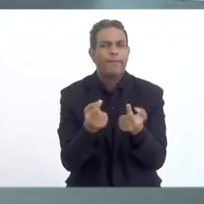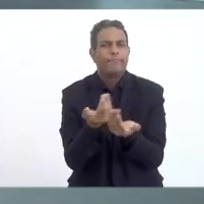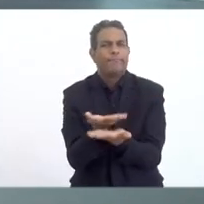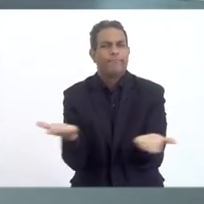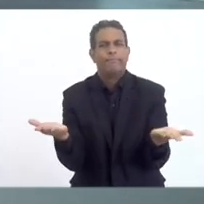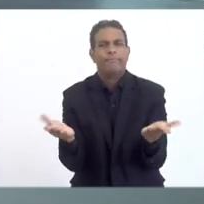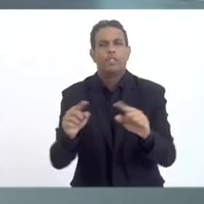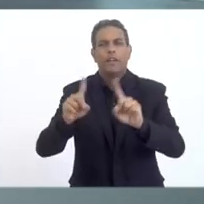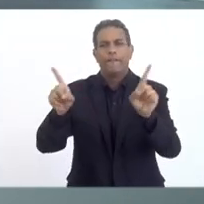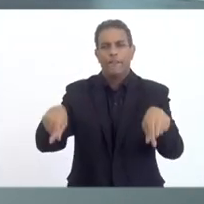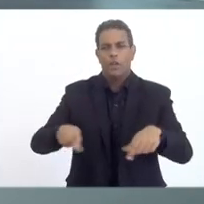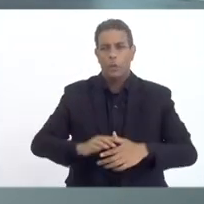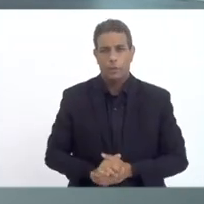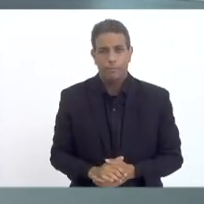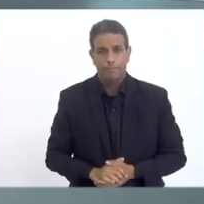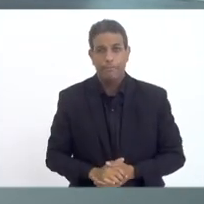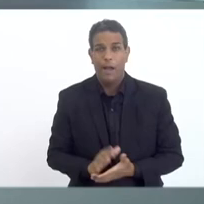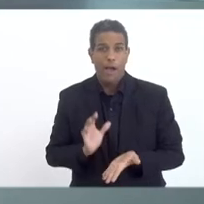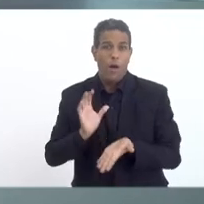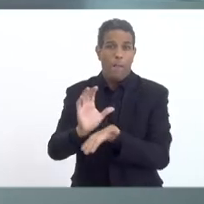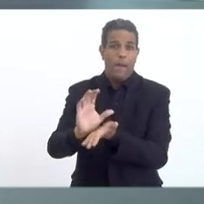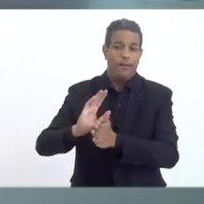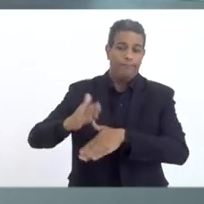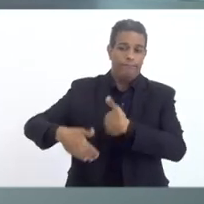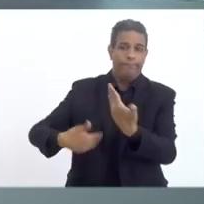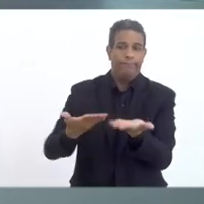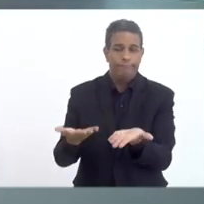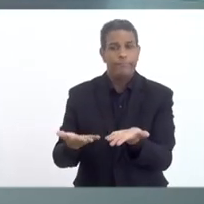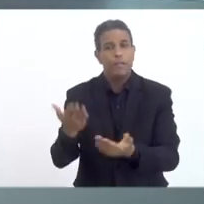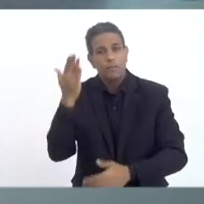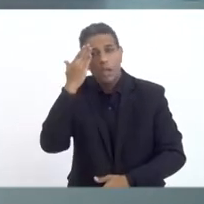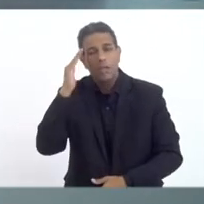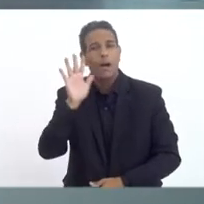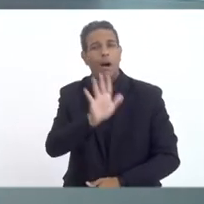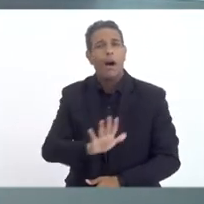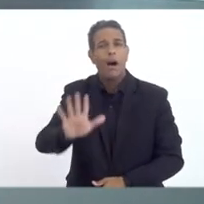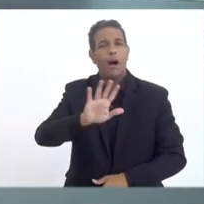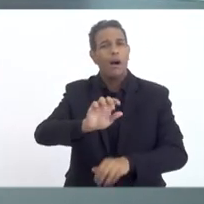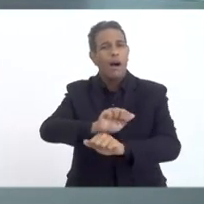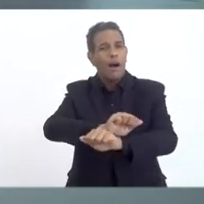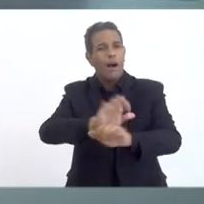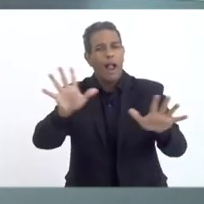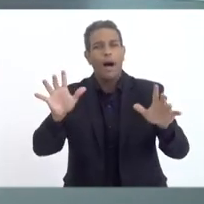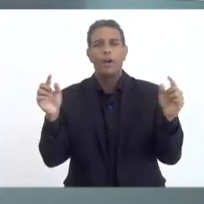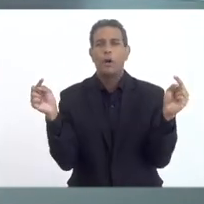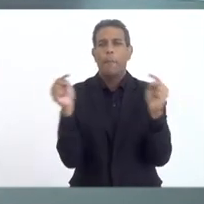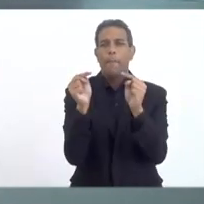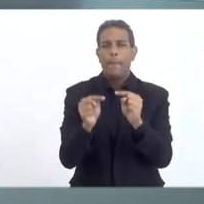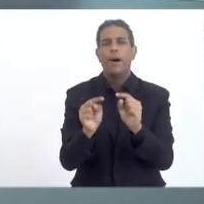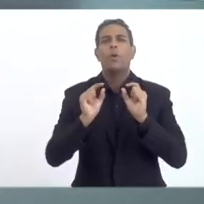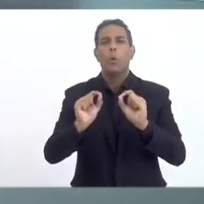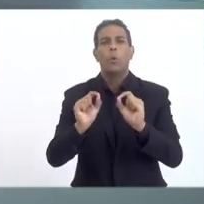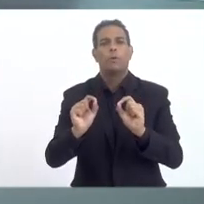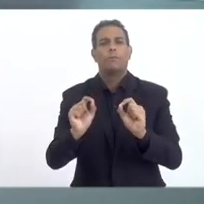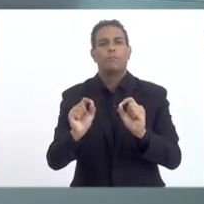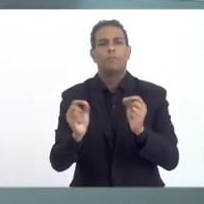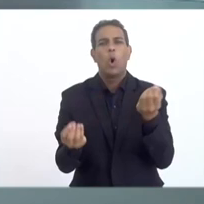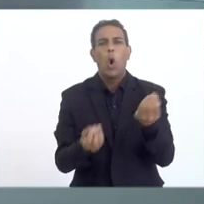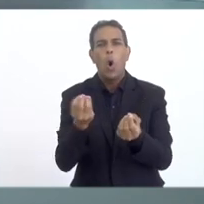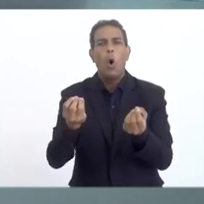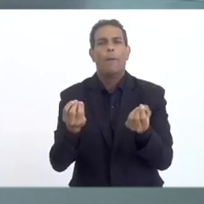com o servidor, que nós entendemos ser um investimento. Então, a gente entende uma clara mudança de postura e nós somos